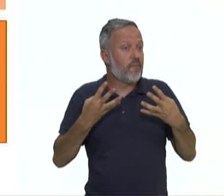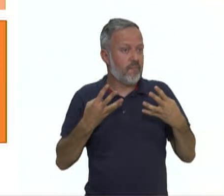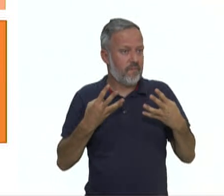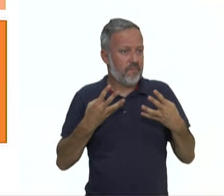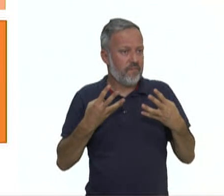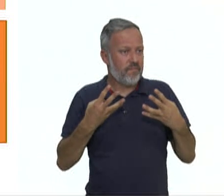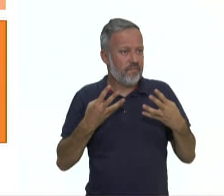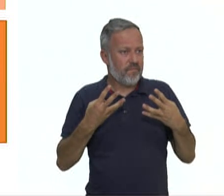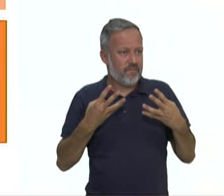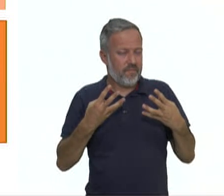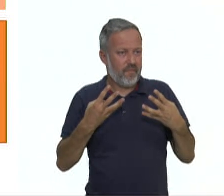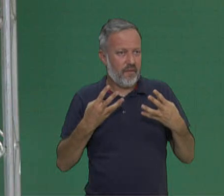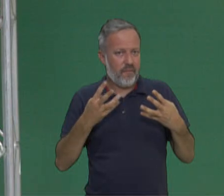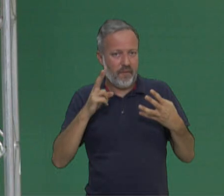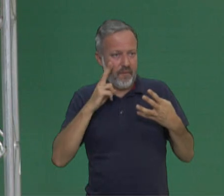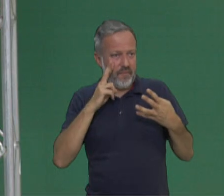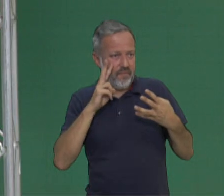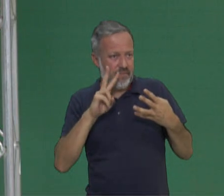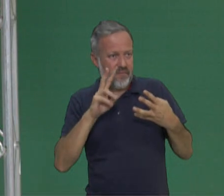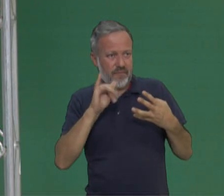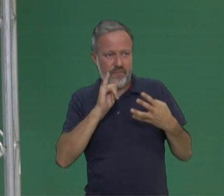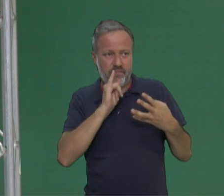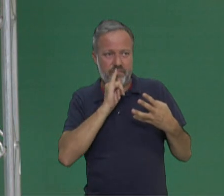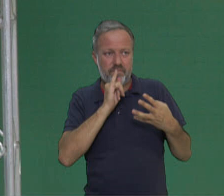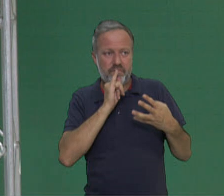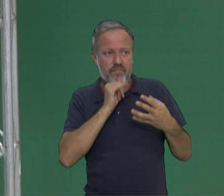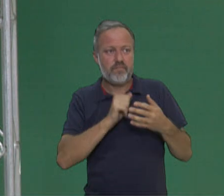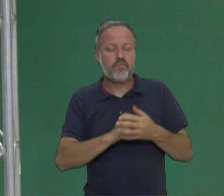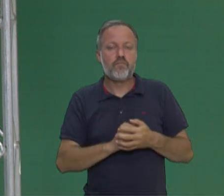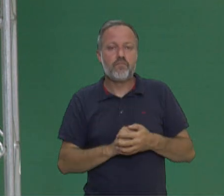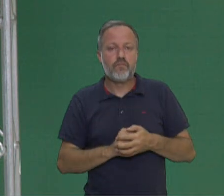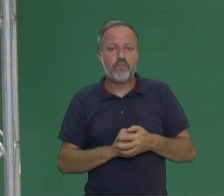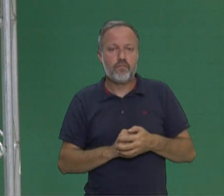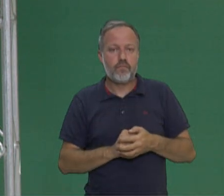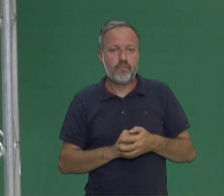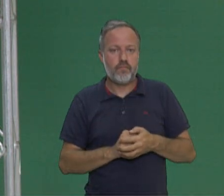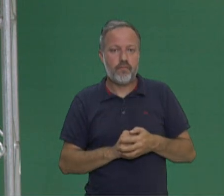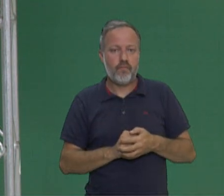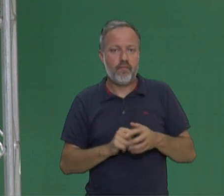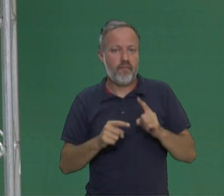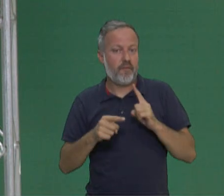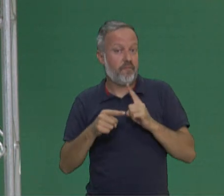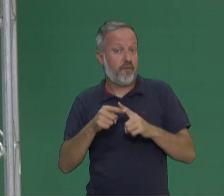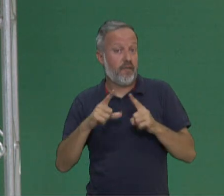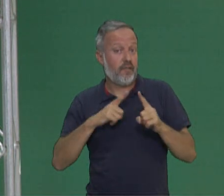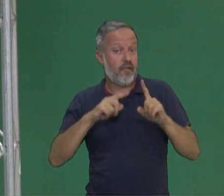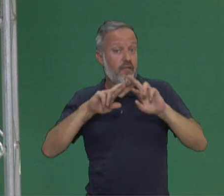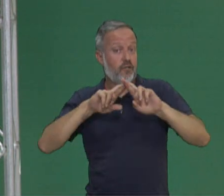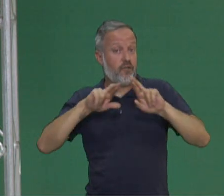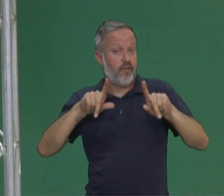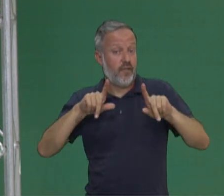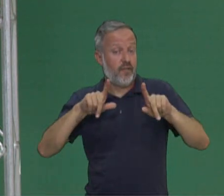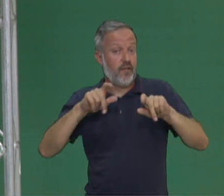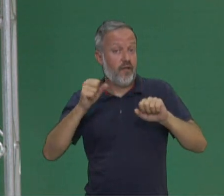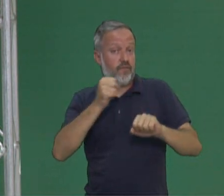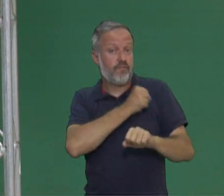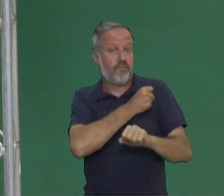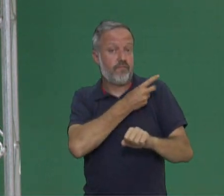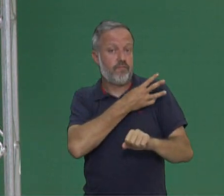número atômico é o número de prótons, e diferentes números de nêutrons e de massa. Olá,